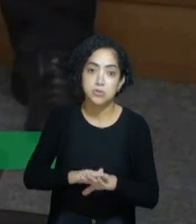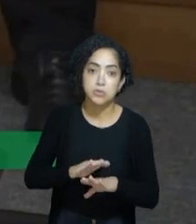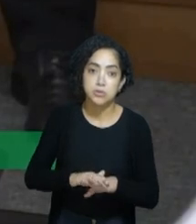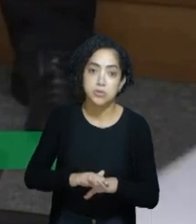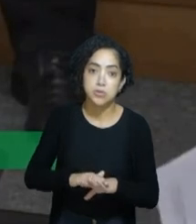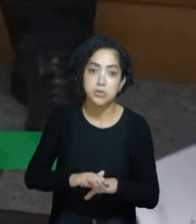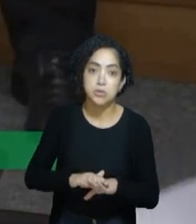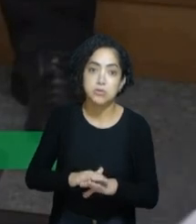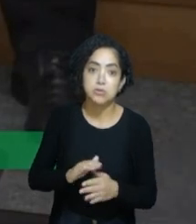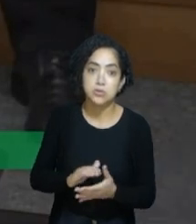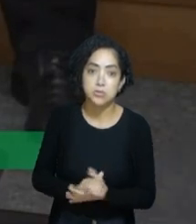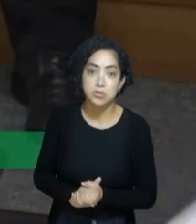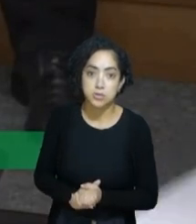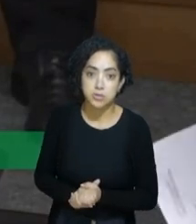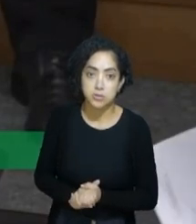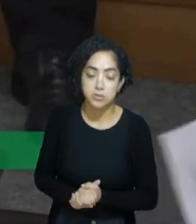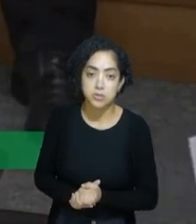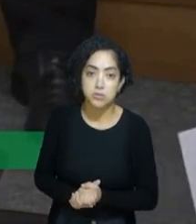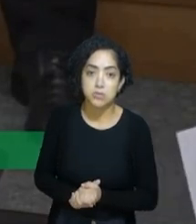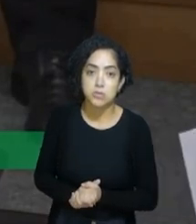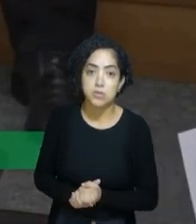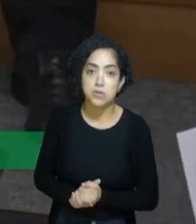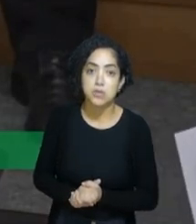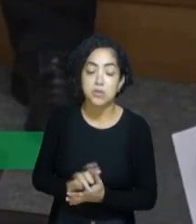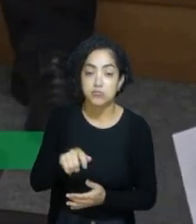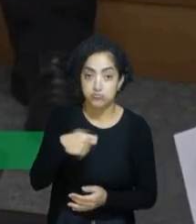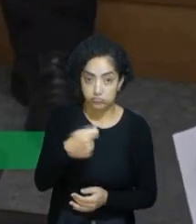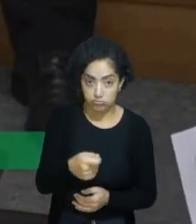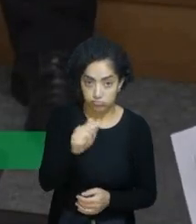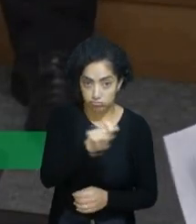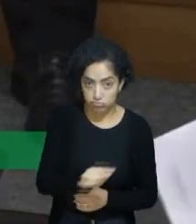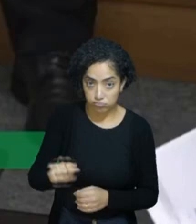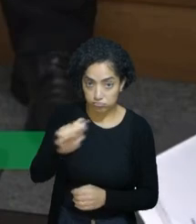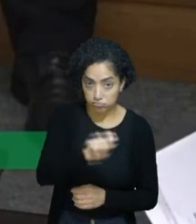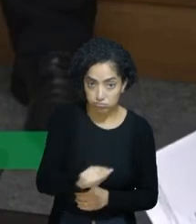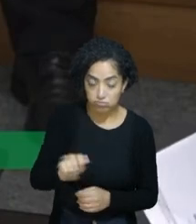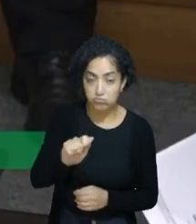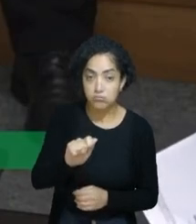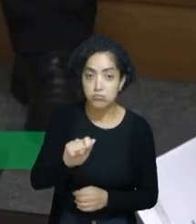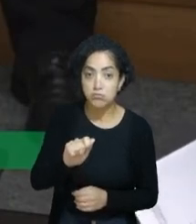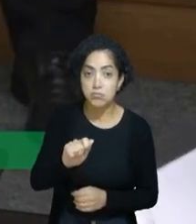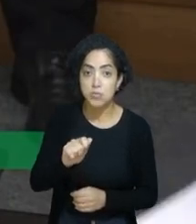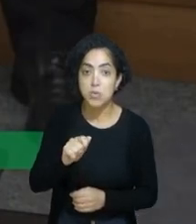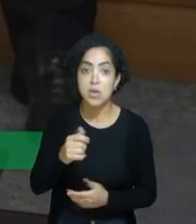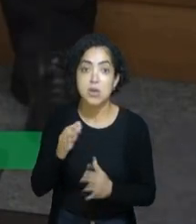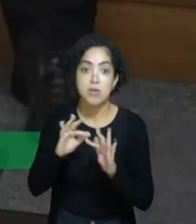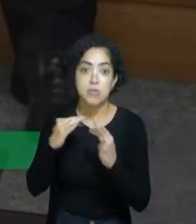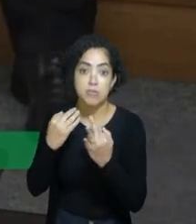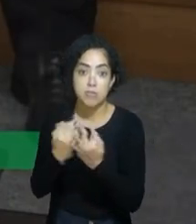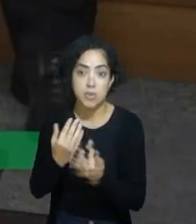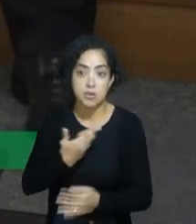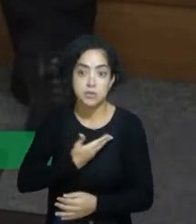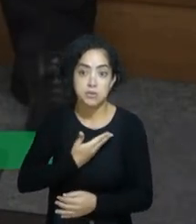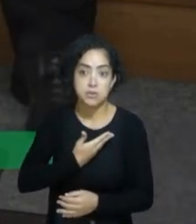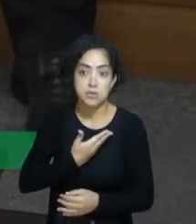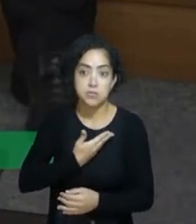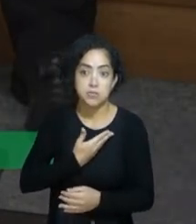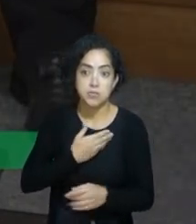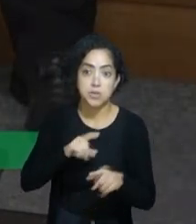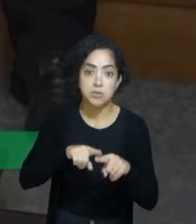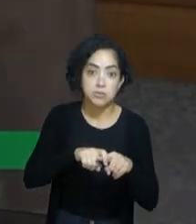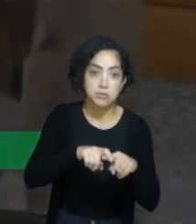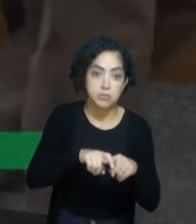Colaço que declara de utilidade pública Associação de Pais e amigos do autista de Tijuca Santa Catarina